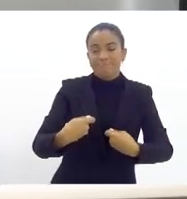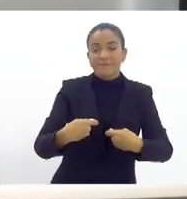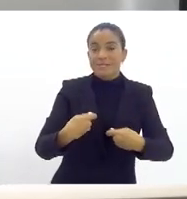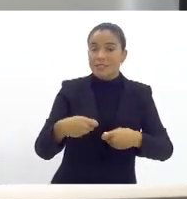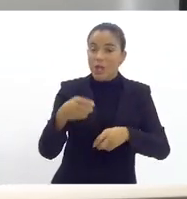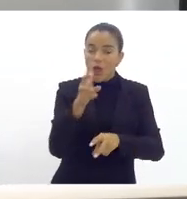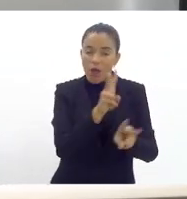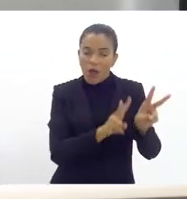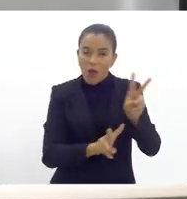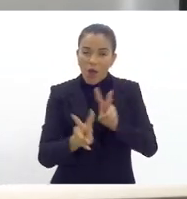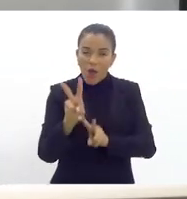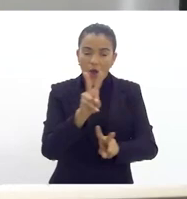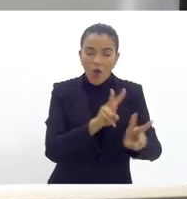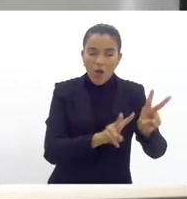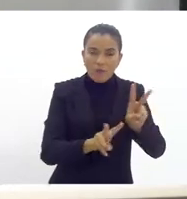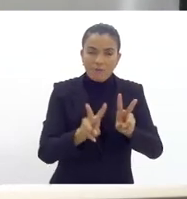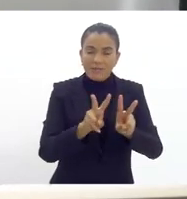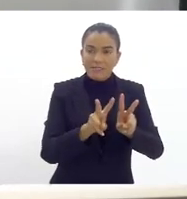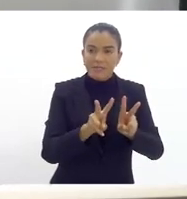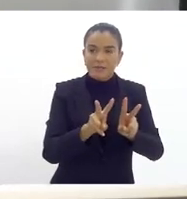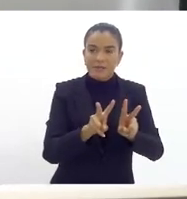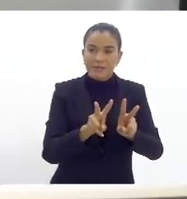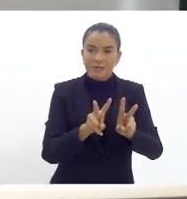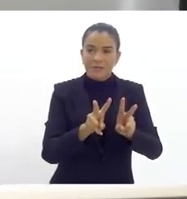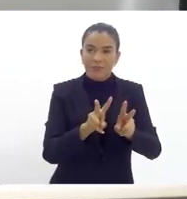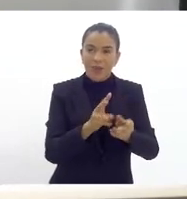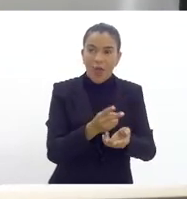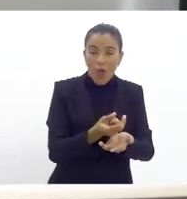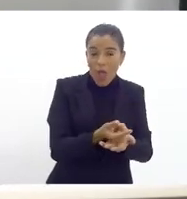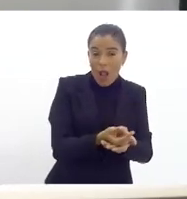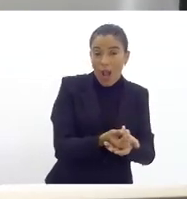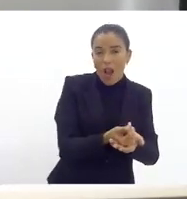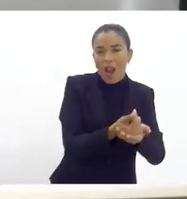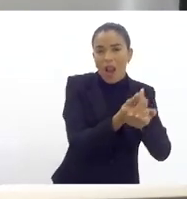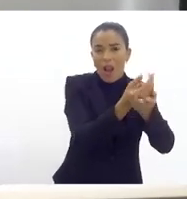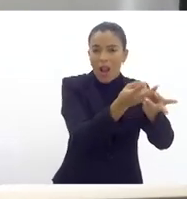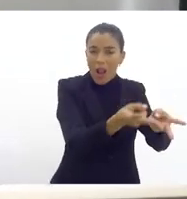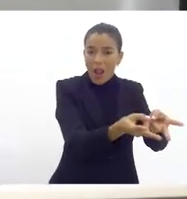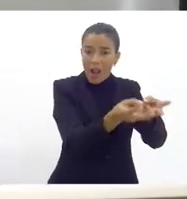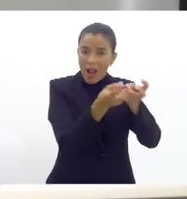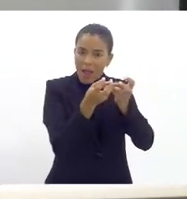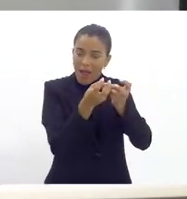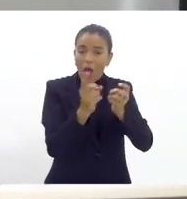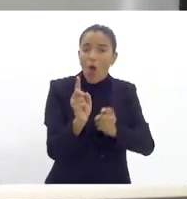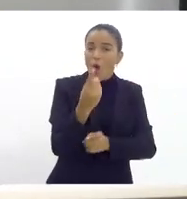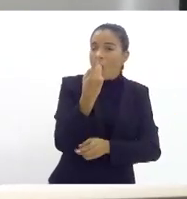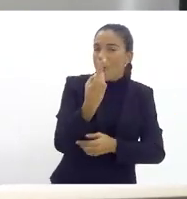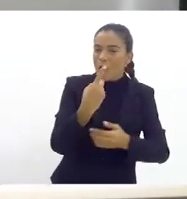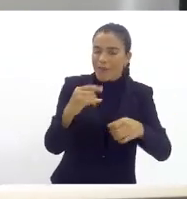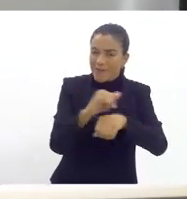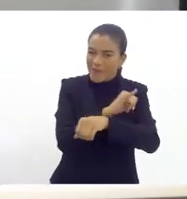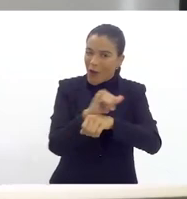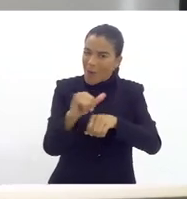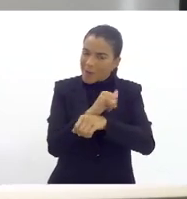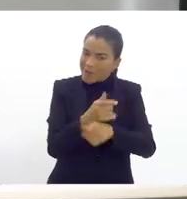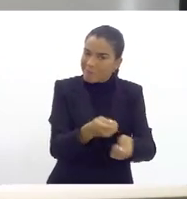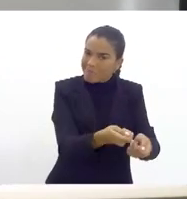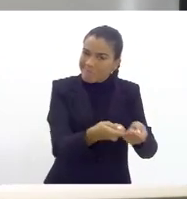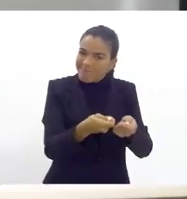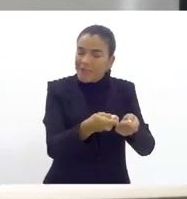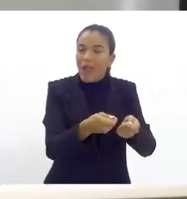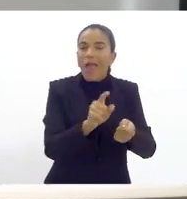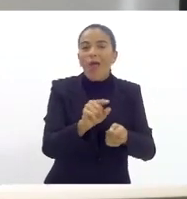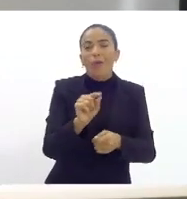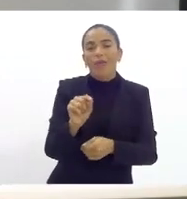observados freios o aumento da sua taxa de lucratividade é a única forma de colocar freios aumento da sua taxa de lucratividade